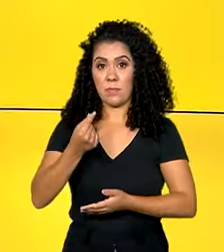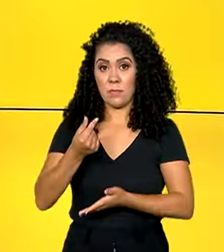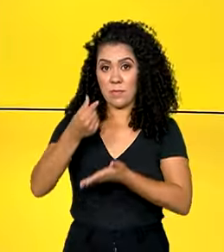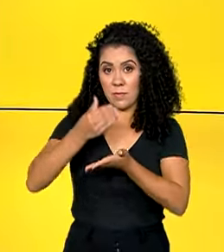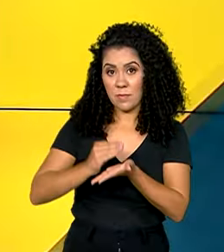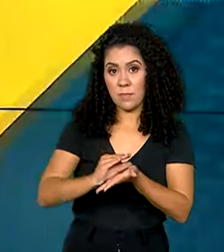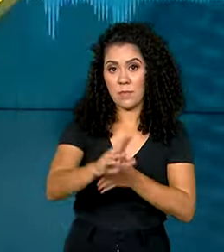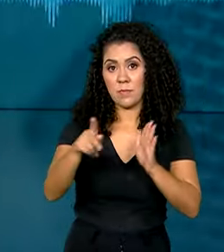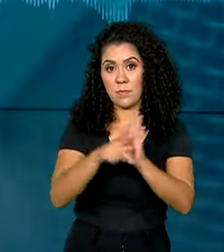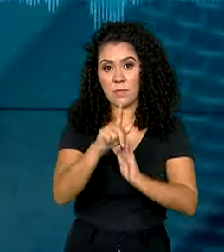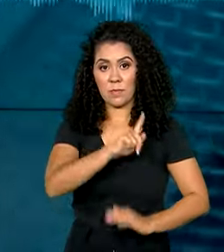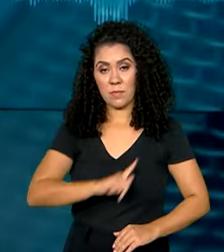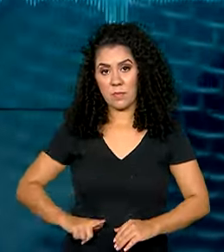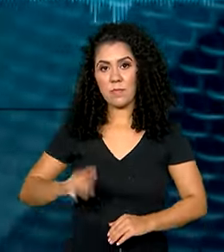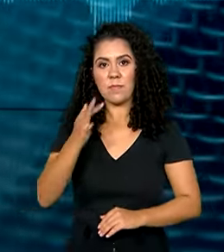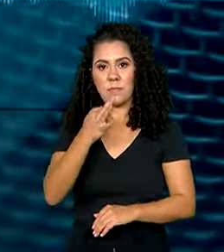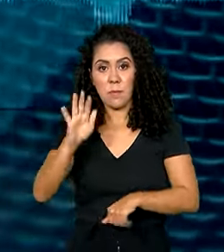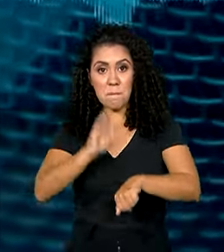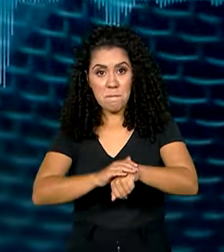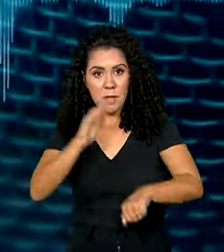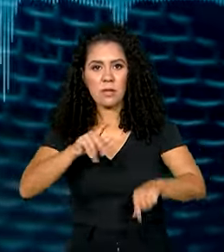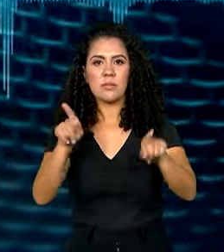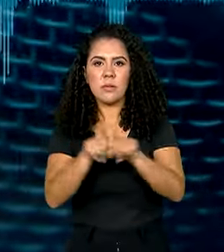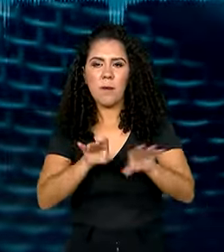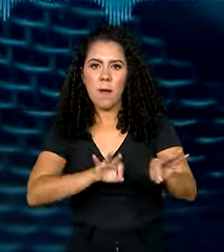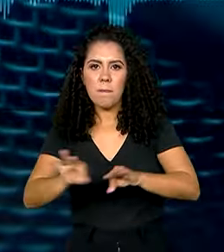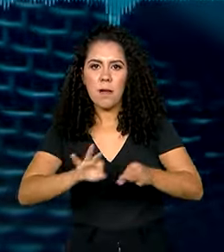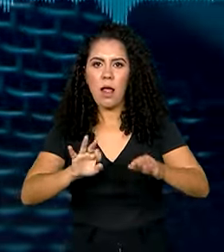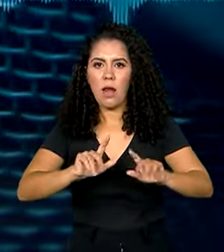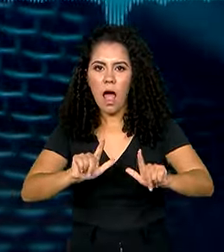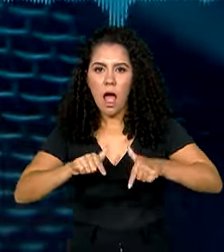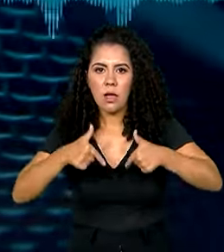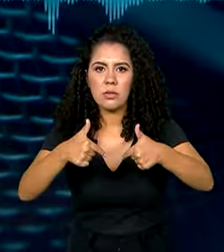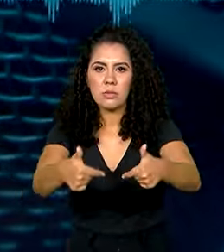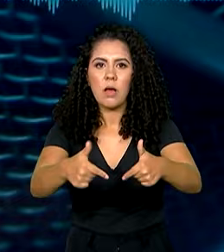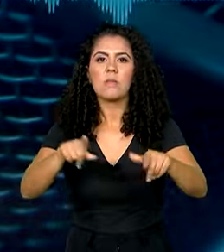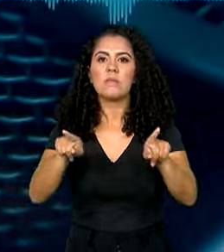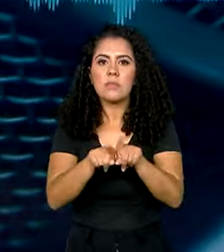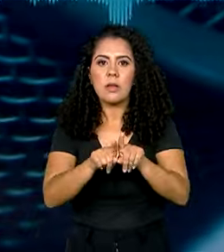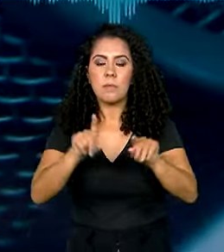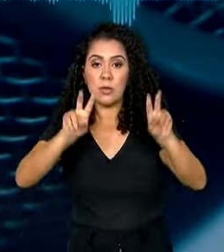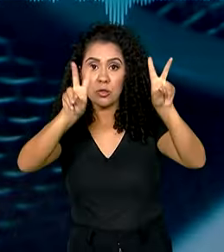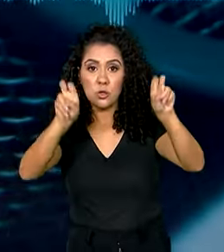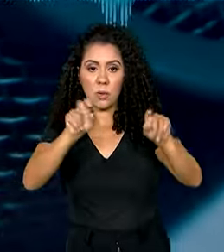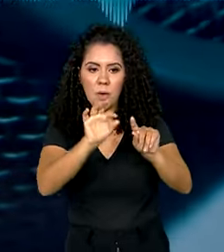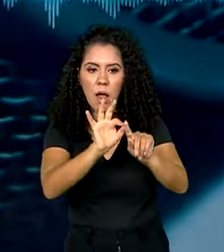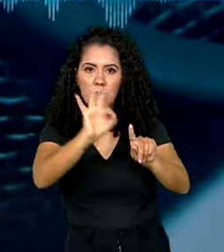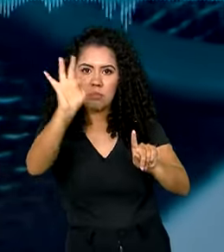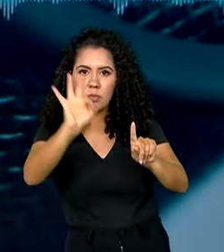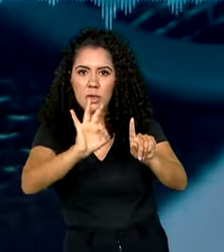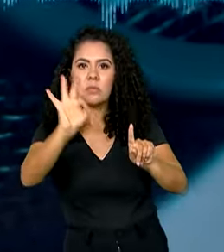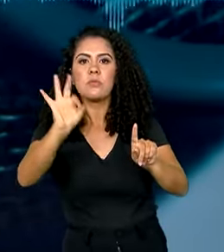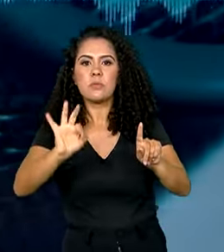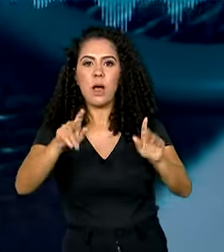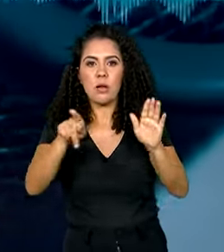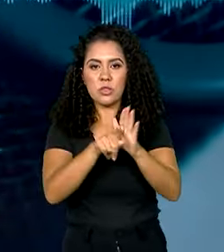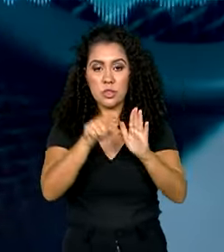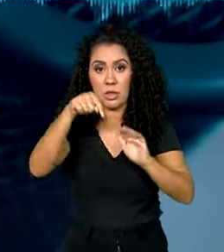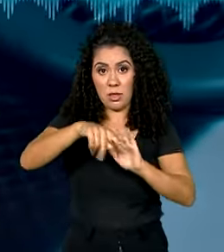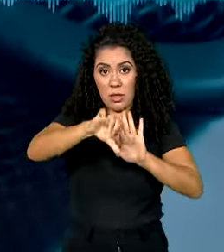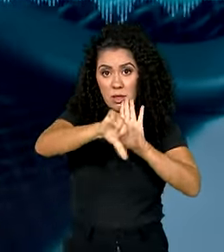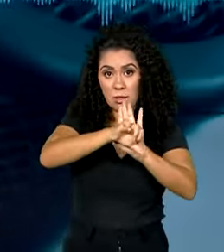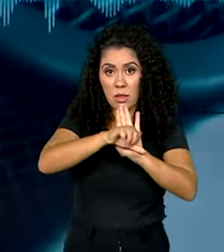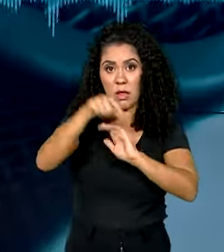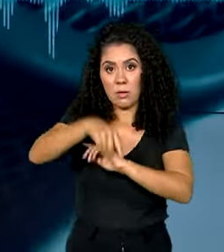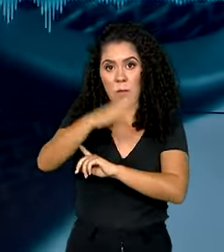mais investimentos do governo federal e um plano de ações integradas, os índices de criminalidade no país caíram nos primeiros